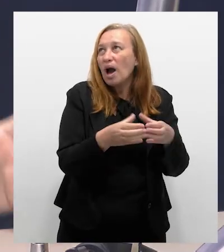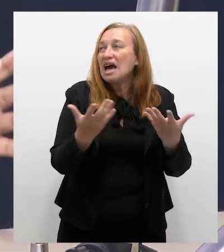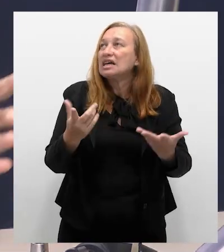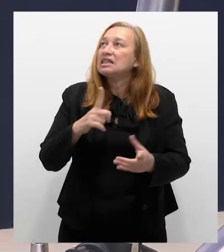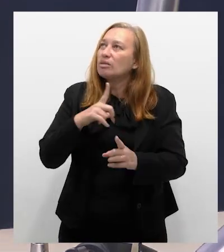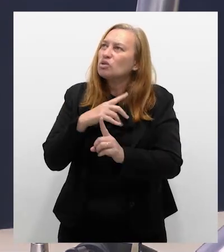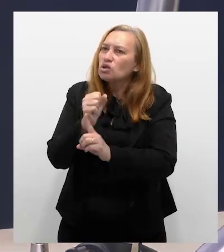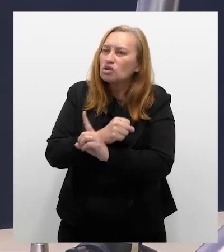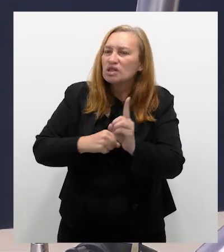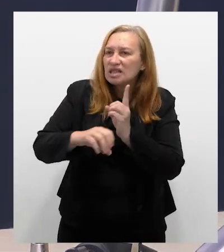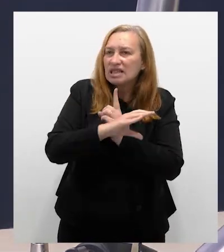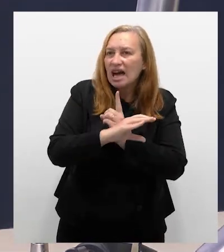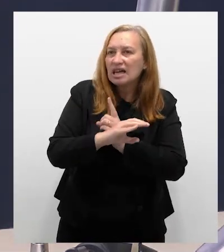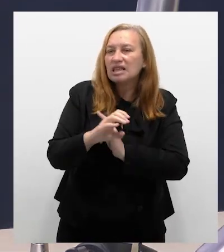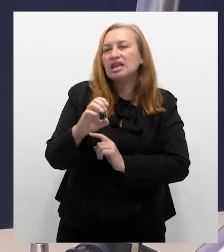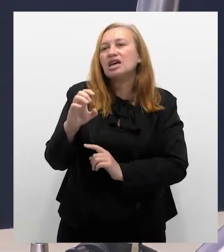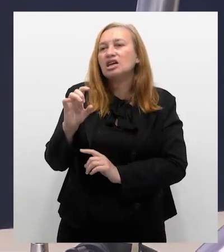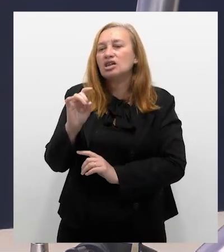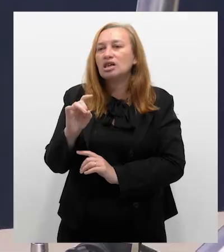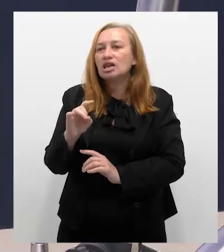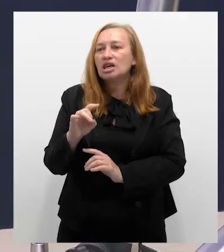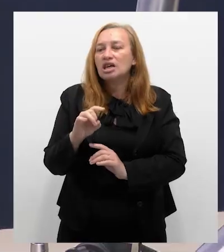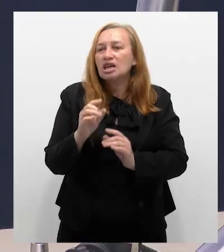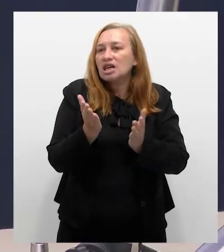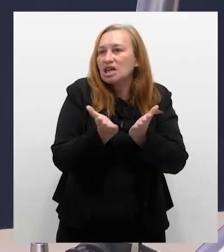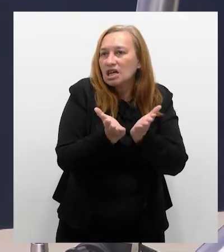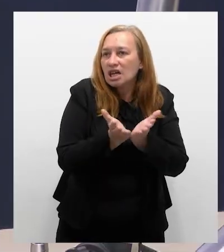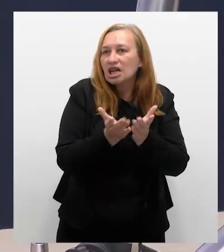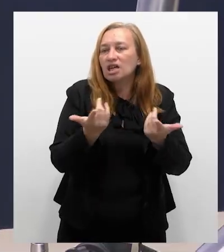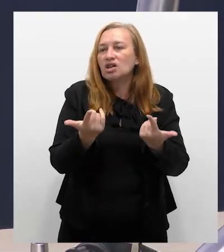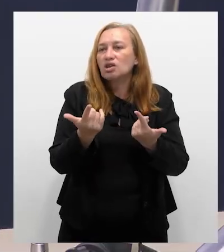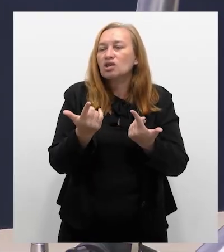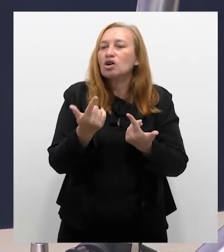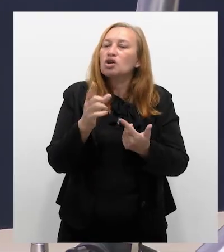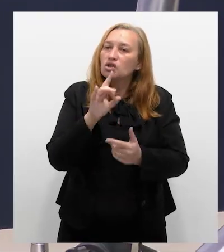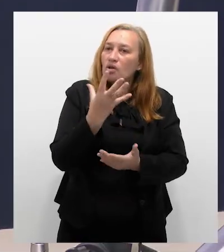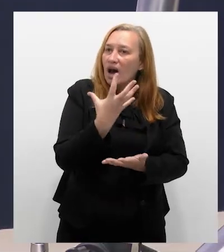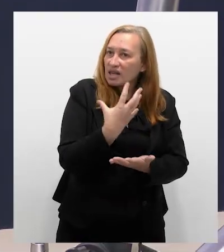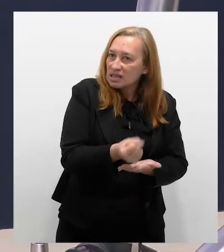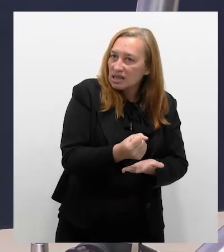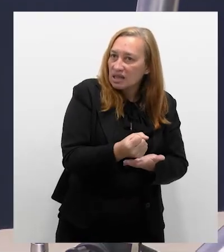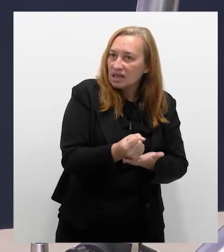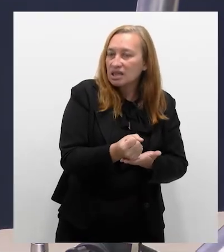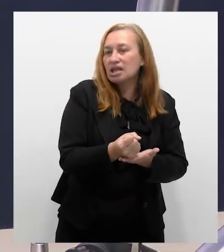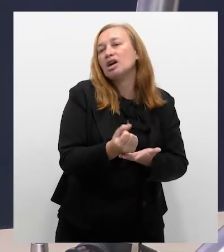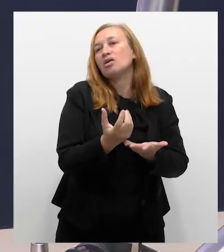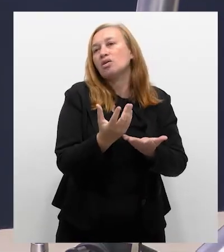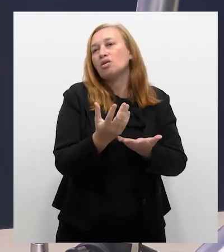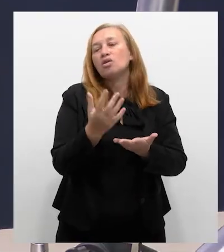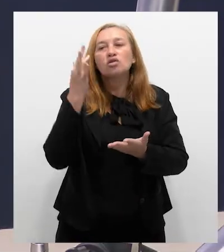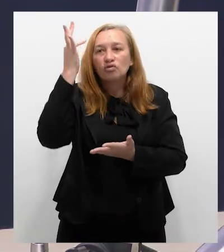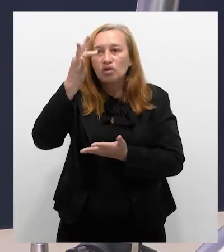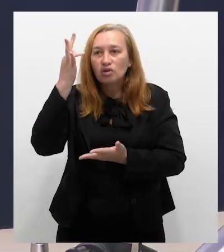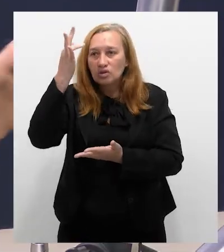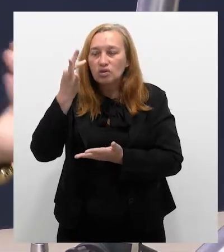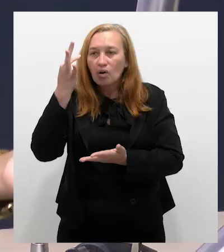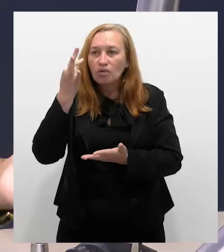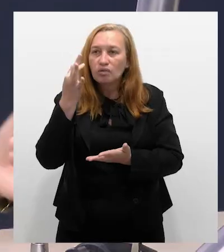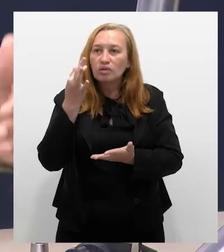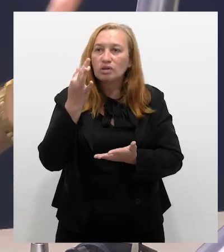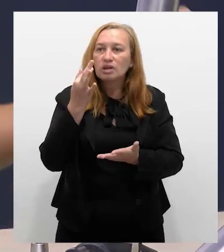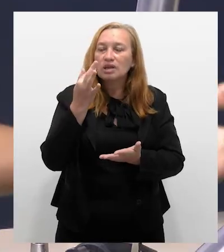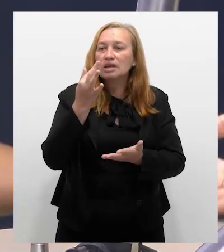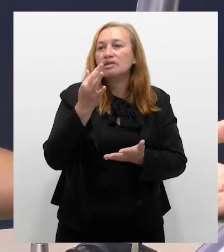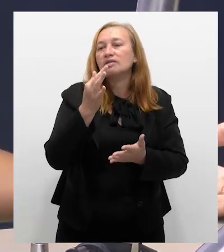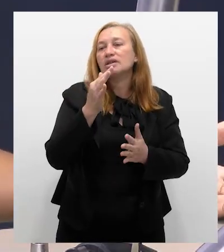eurocristã, que só aceita os conceitos filosóficos de um determinado local. E, na verdade, não. A nossa origem,